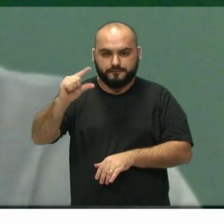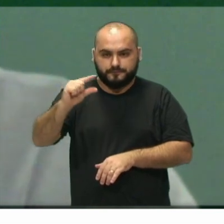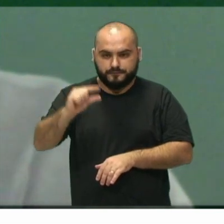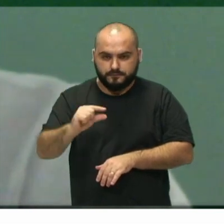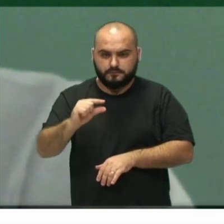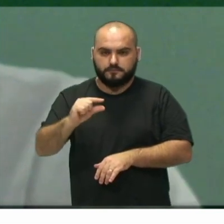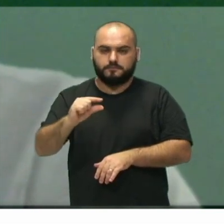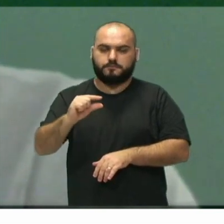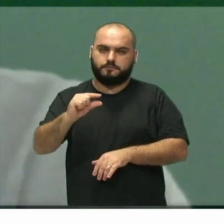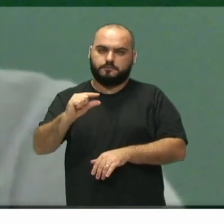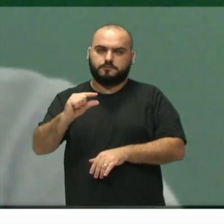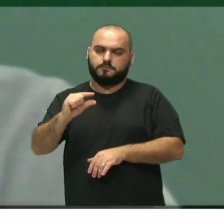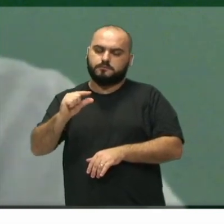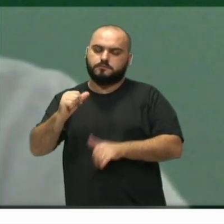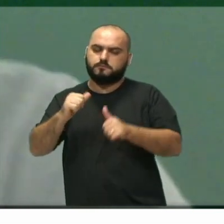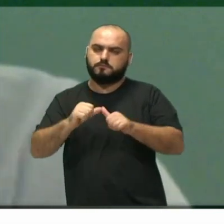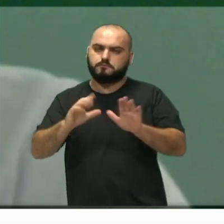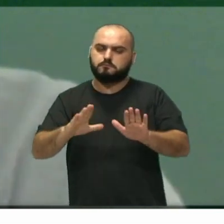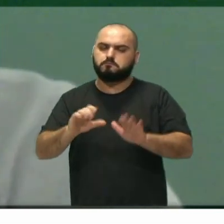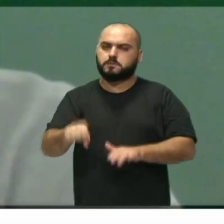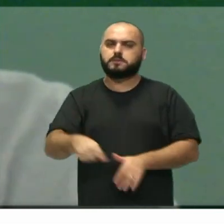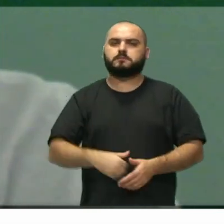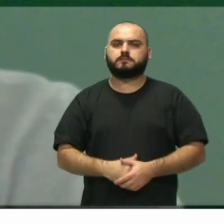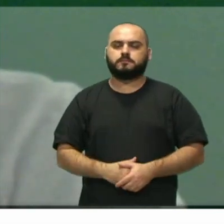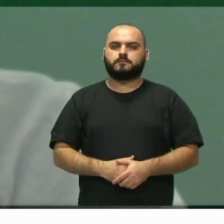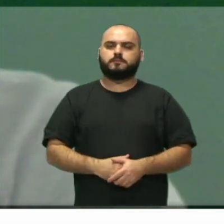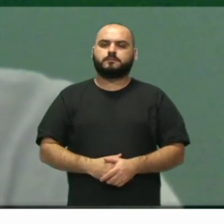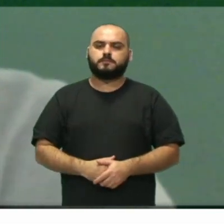mesma proporção. Em relação